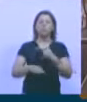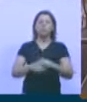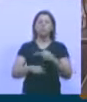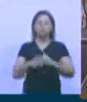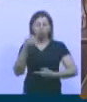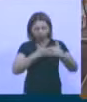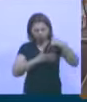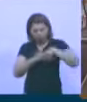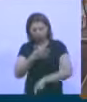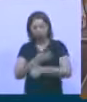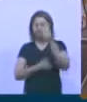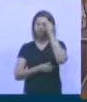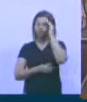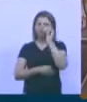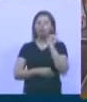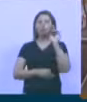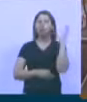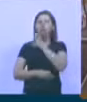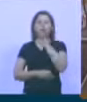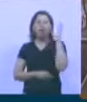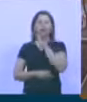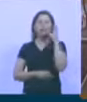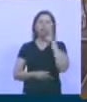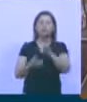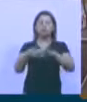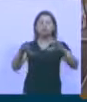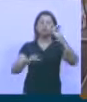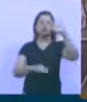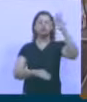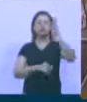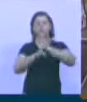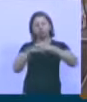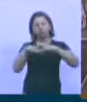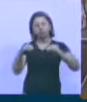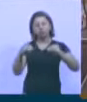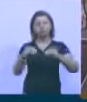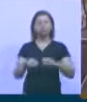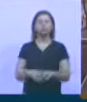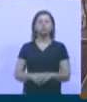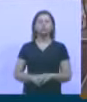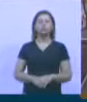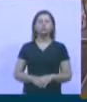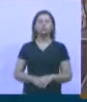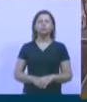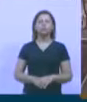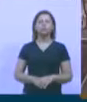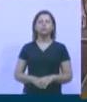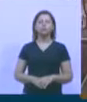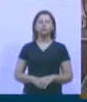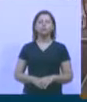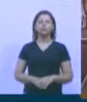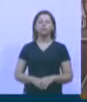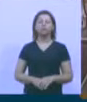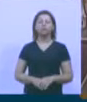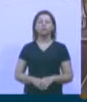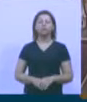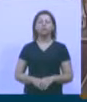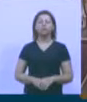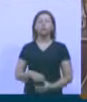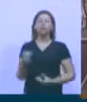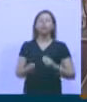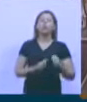foi descoberta, imediatamente a libertação e a cura aconteceram. So how to find the root causes?